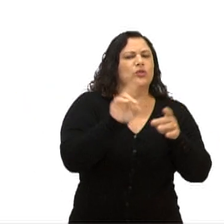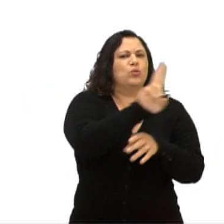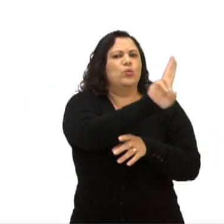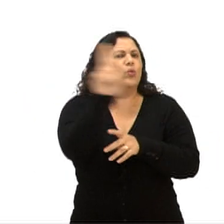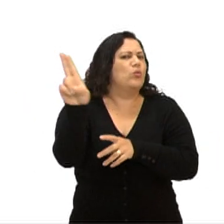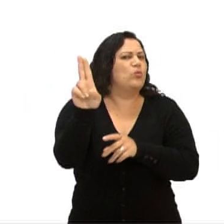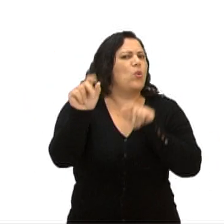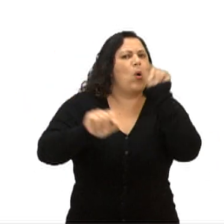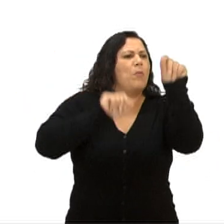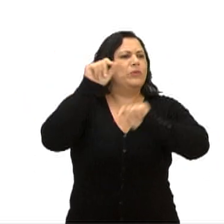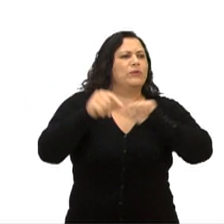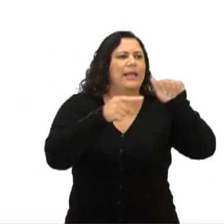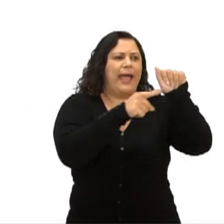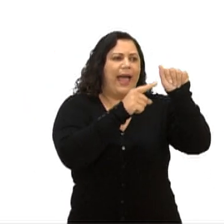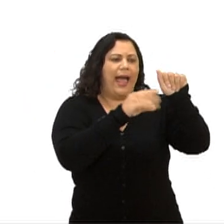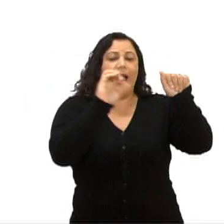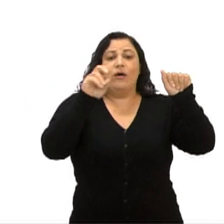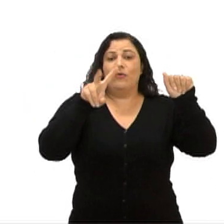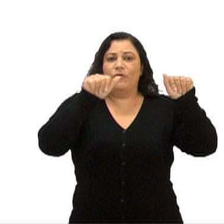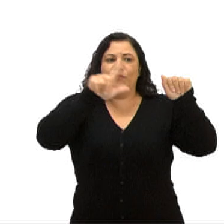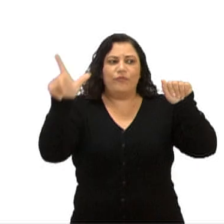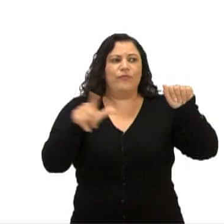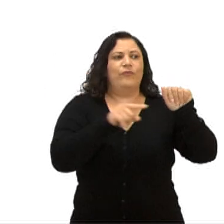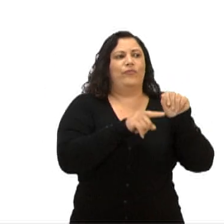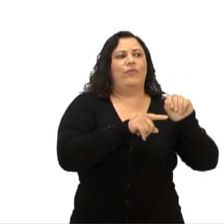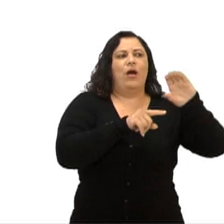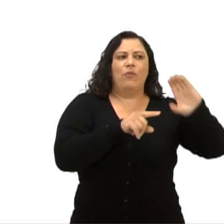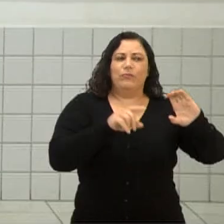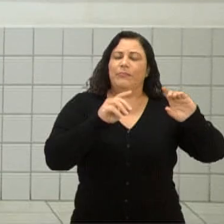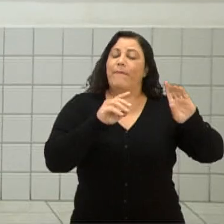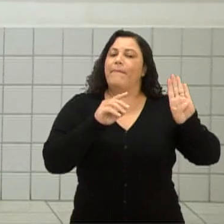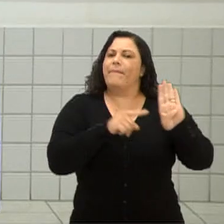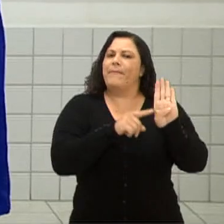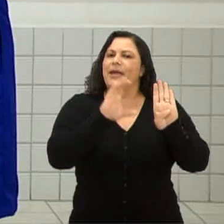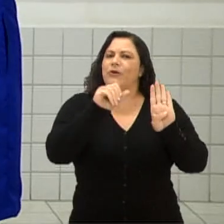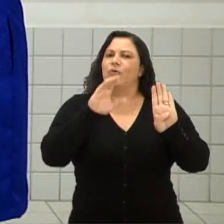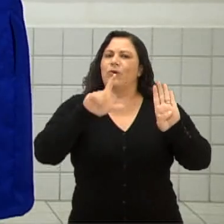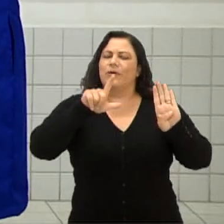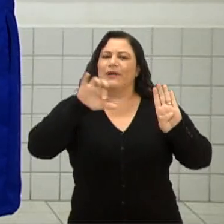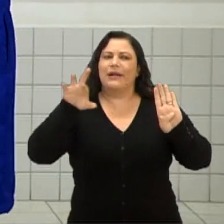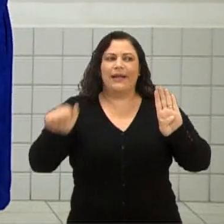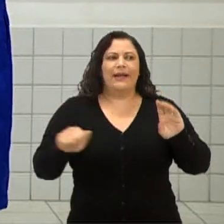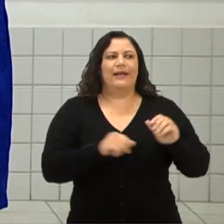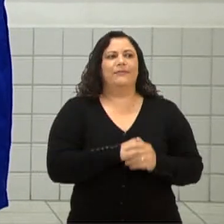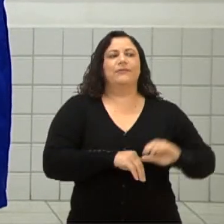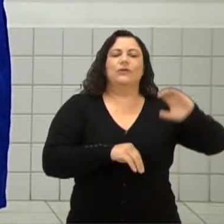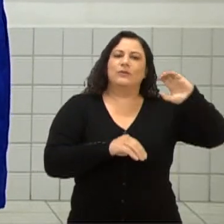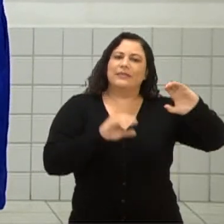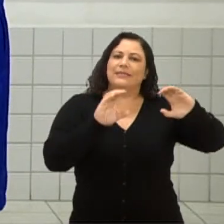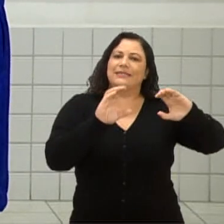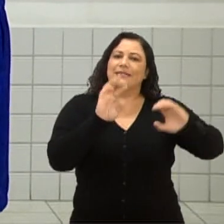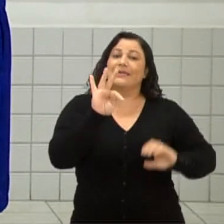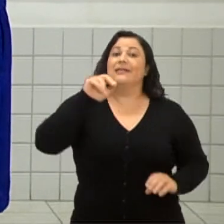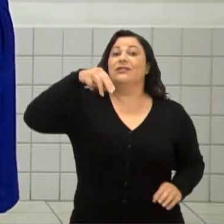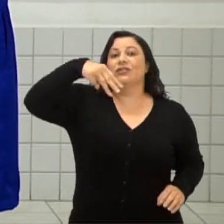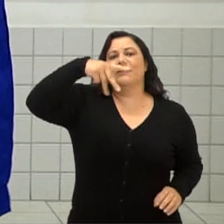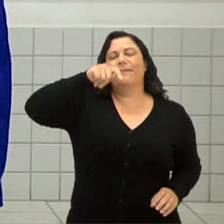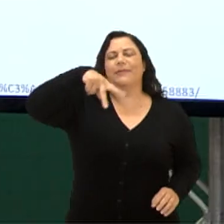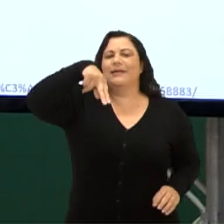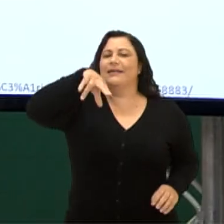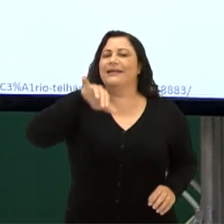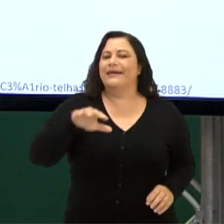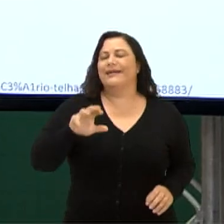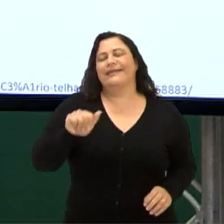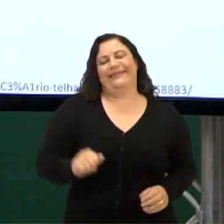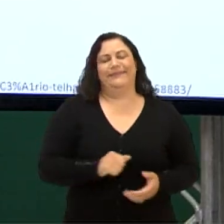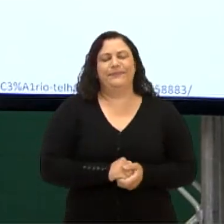B, membrana coclear, ou letra C, membrana timpânica? Então, é momento de botar o dedo no aplicativo